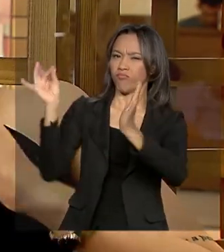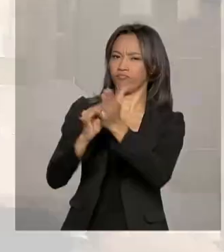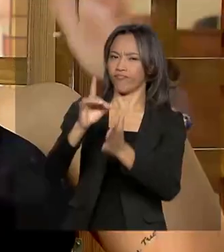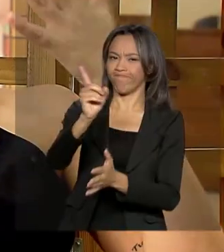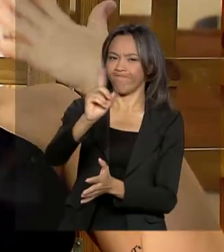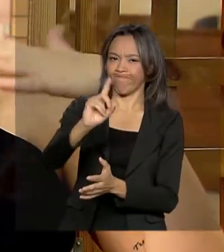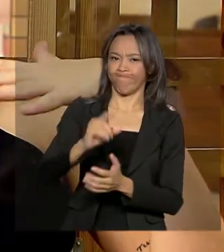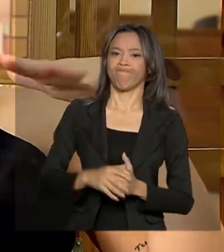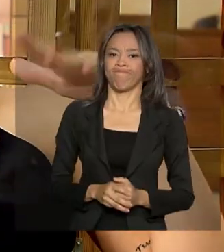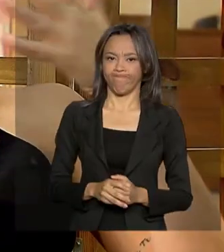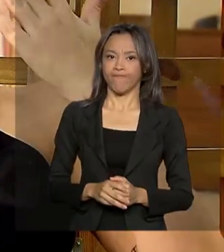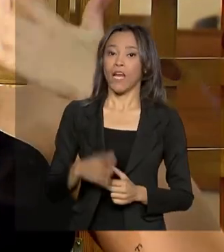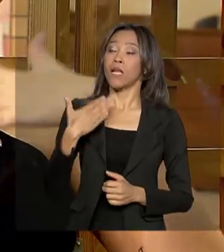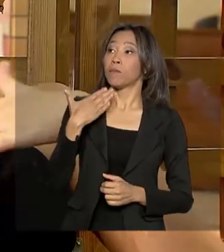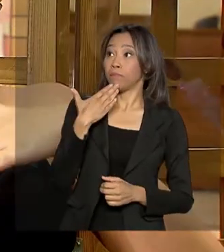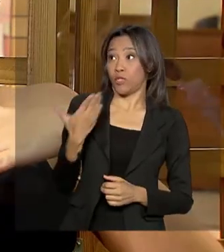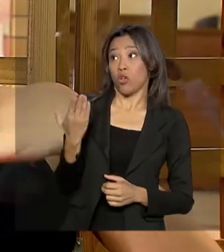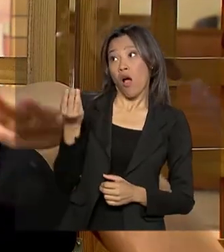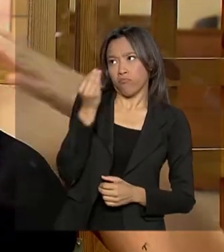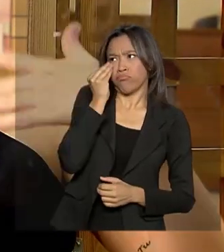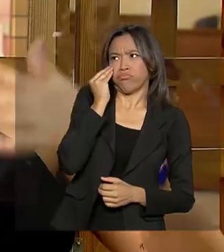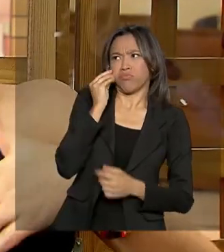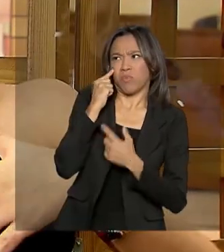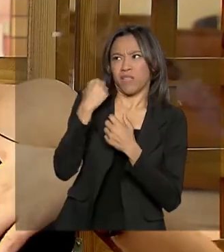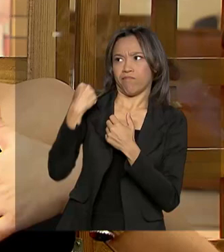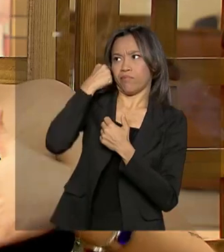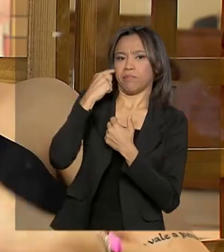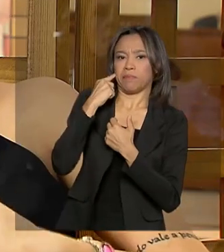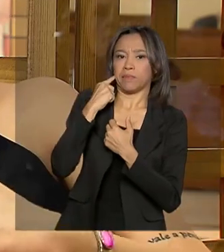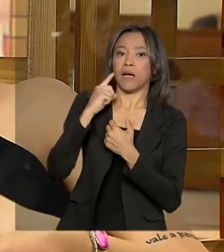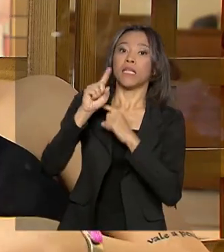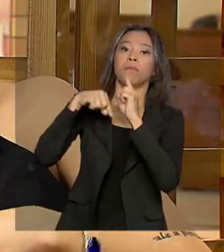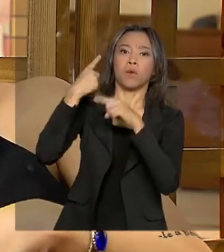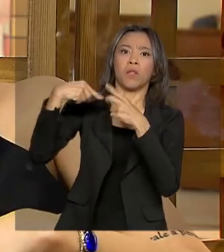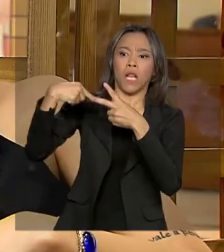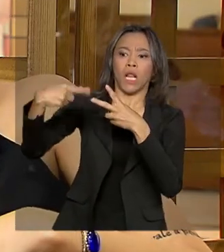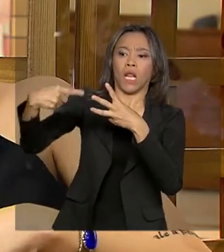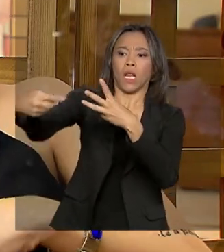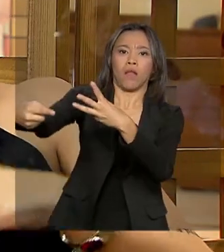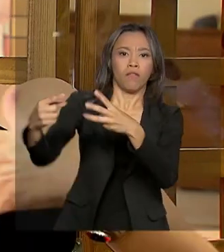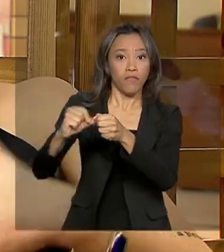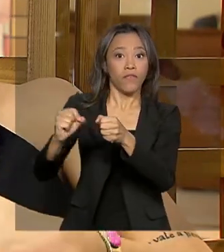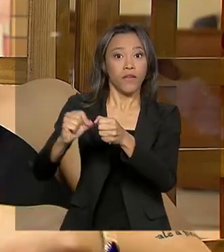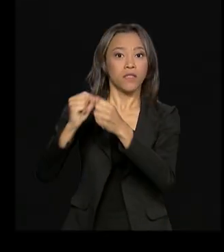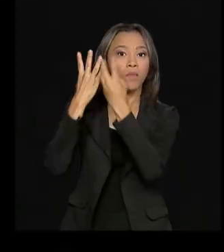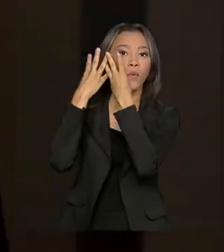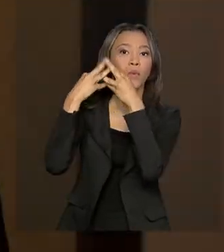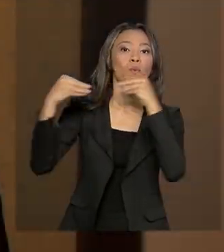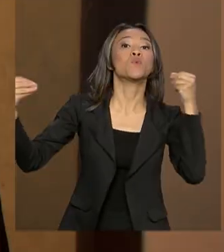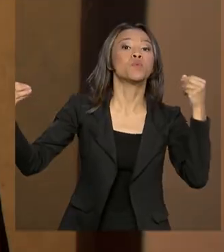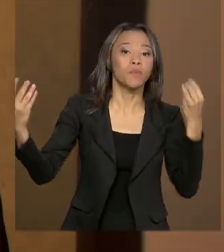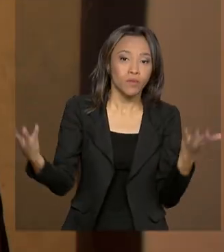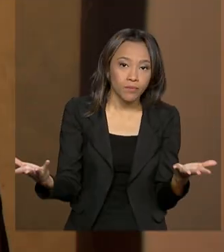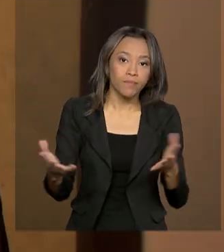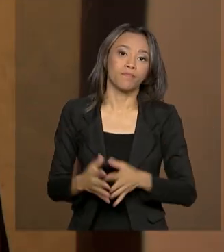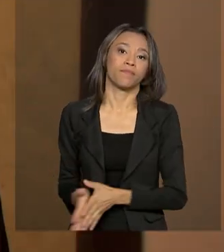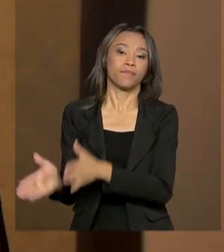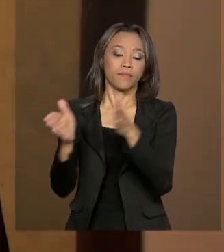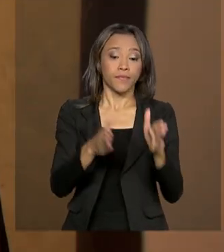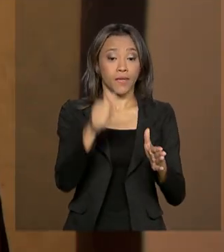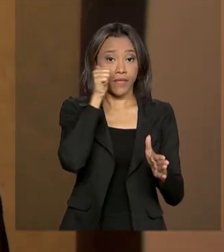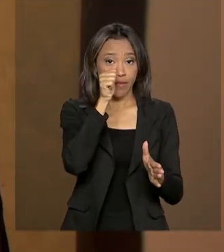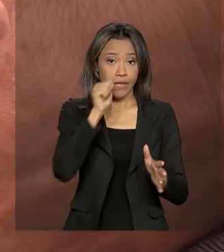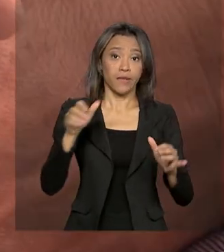sem graça. Ela pediu a maquiagem para tampar o hematoma e ela fez vários dias seguidos até esse hematoma desaparecer. As mulheres vítimas de